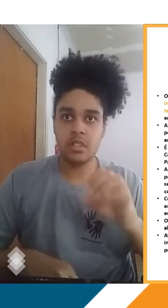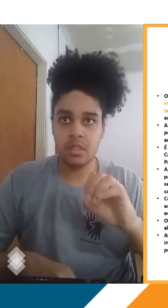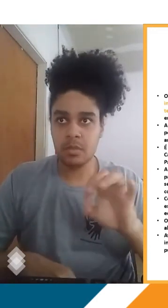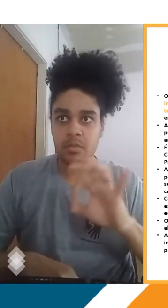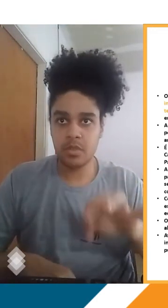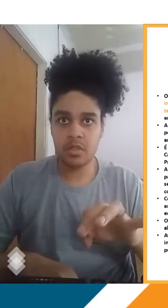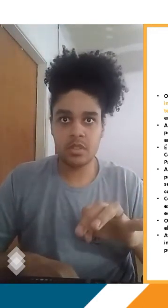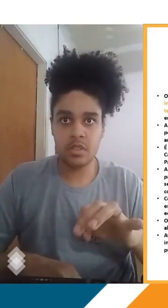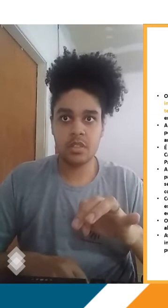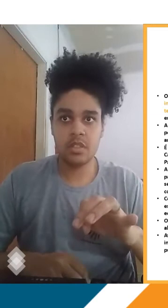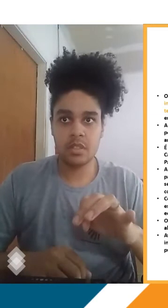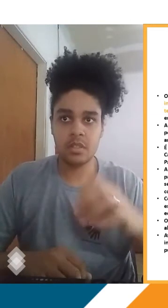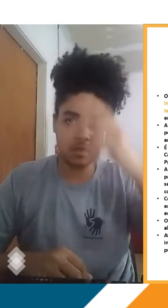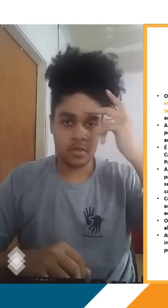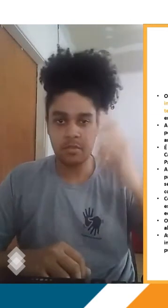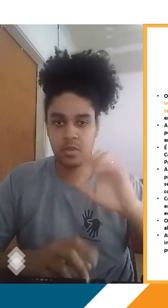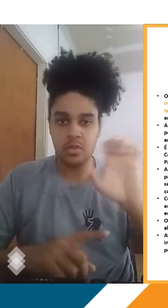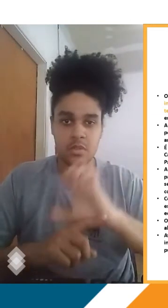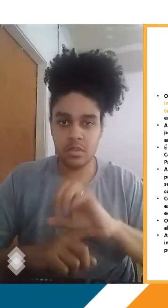concentra 70% da população do estado.